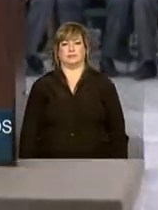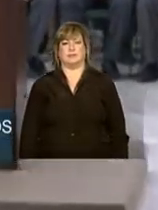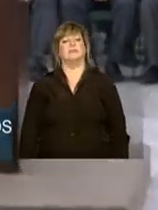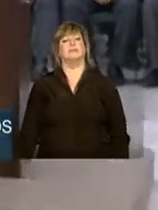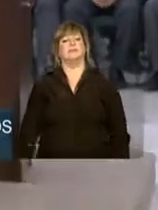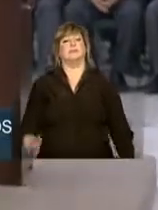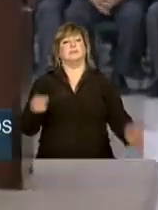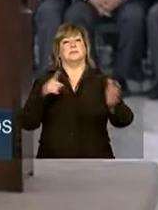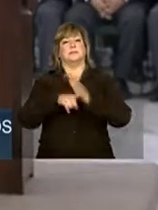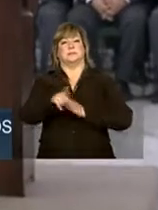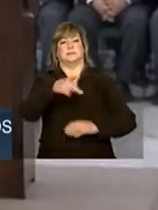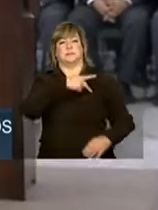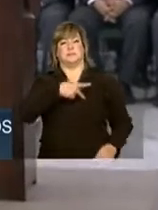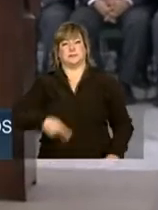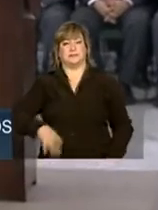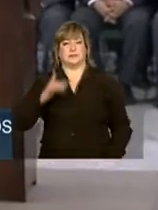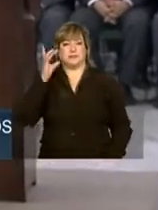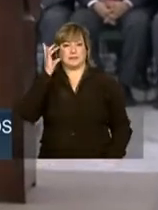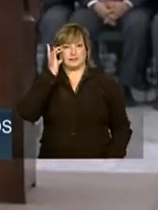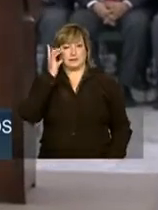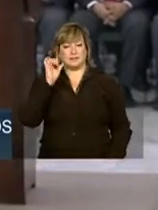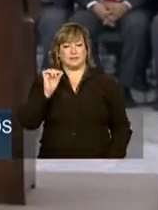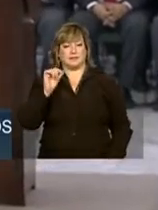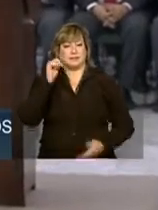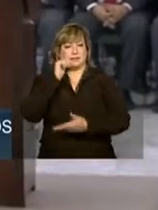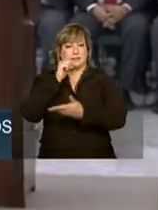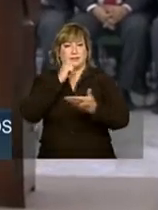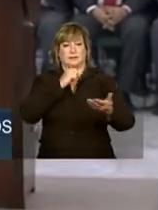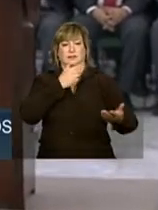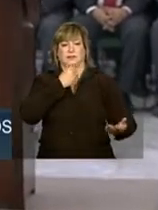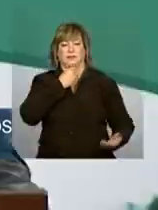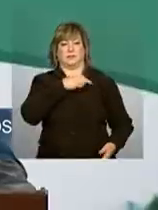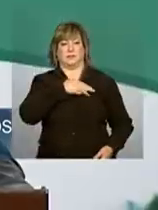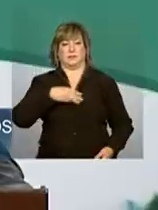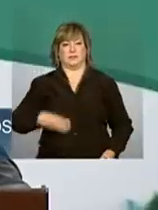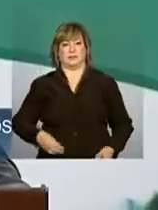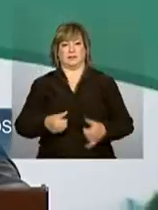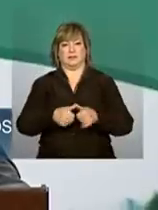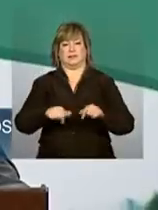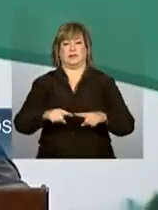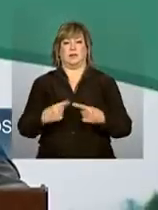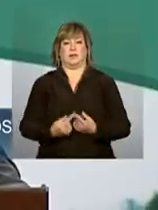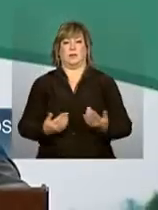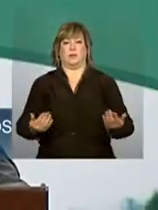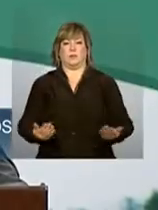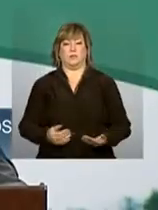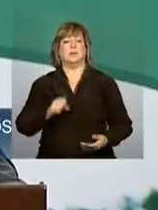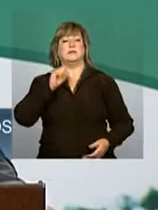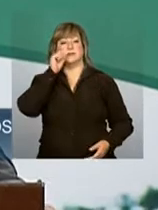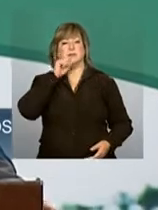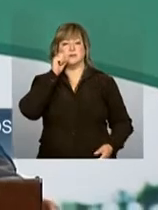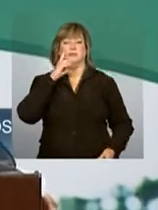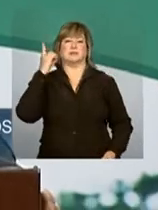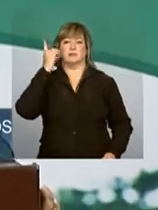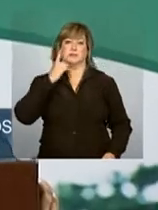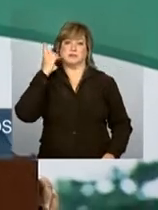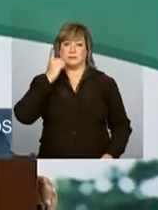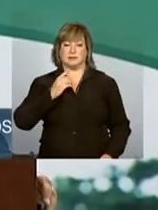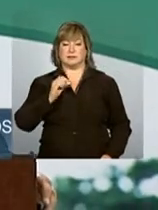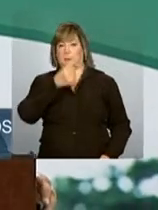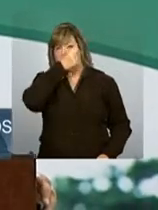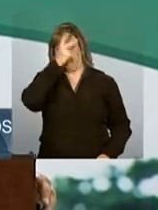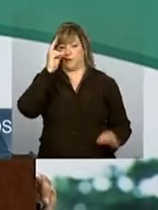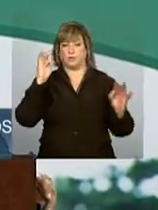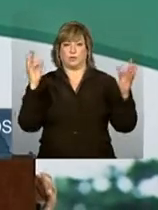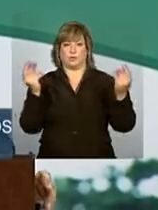Senhora presidenta Dilma, senhores e senhoras ministros e ministras presentes, senadores, deputados,